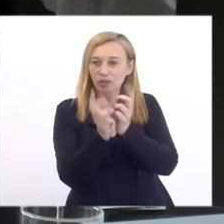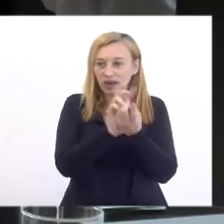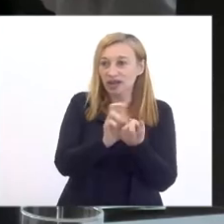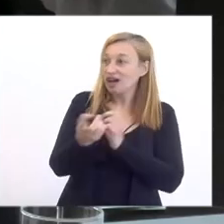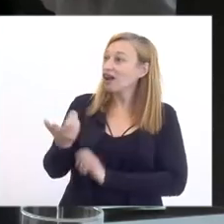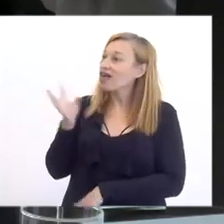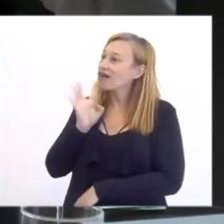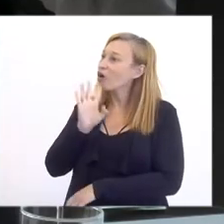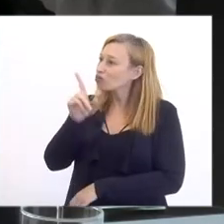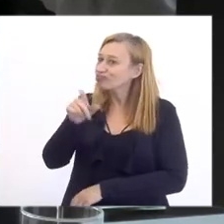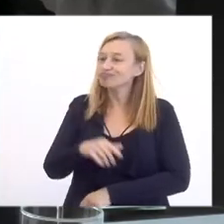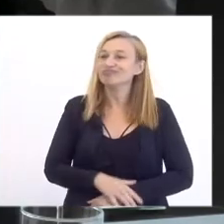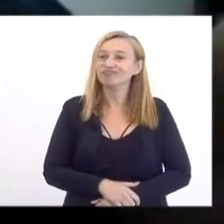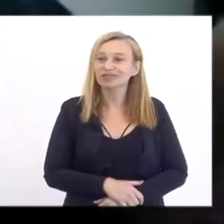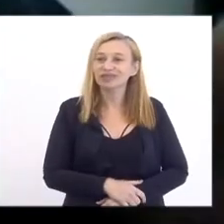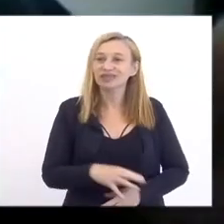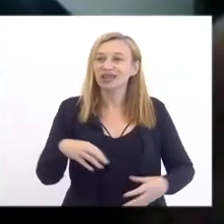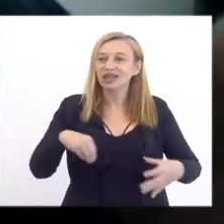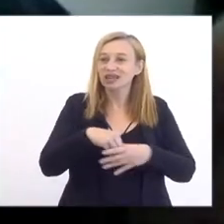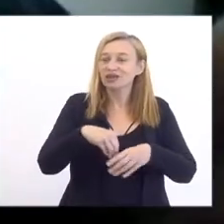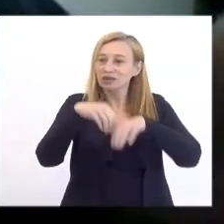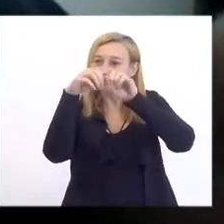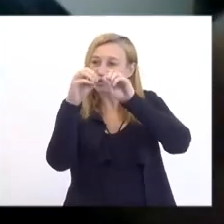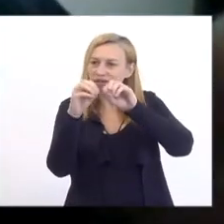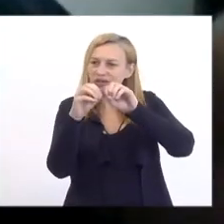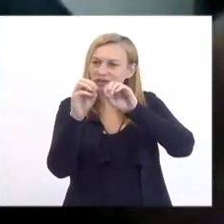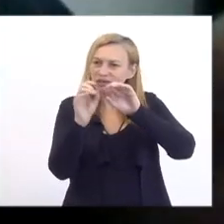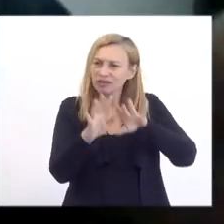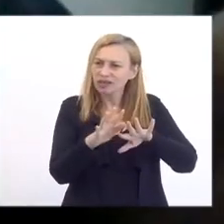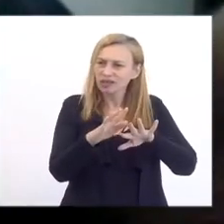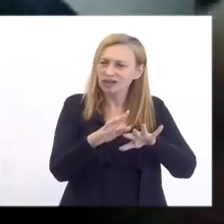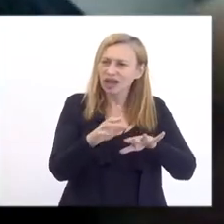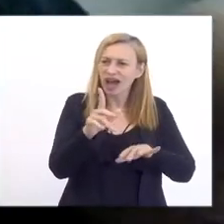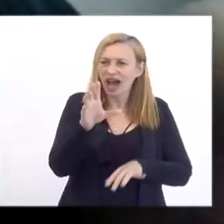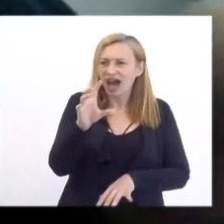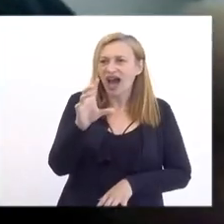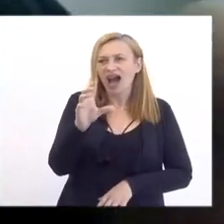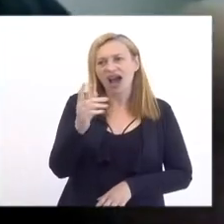Bacana. Inclui bênção, rabo de arraia e cruzado.